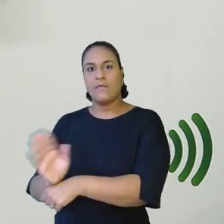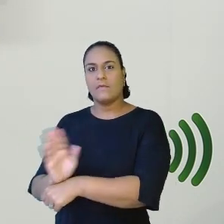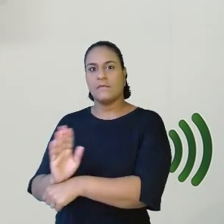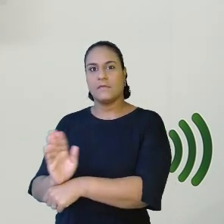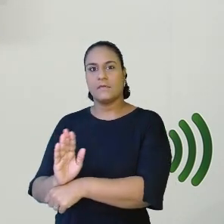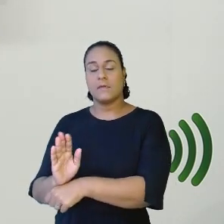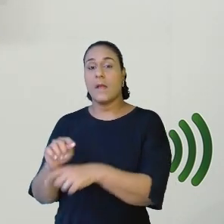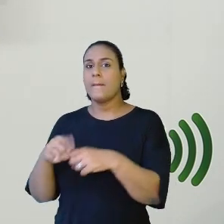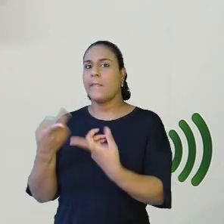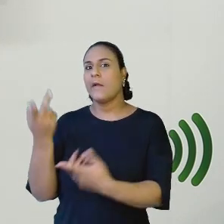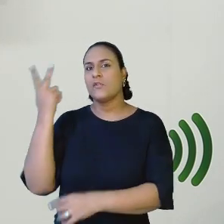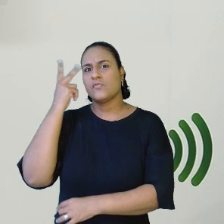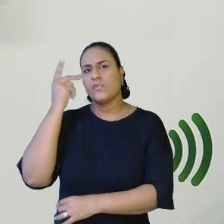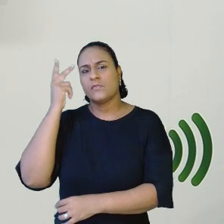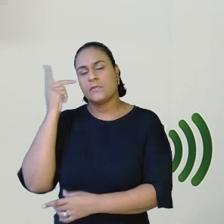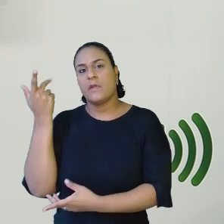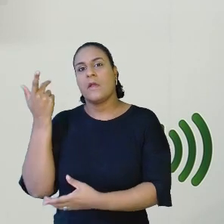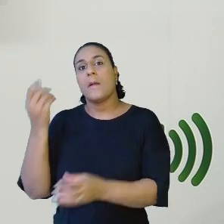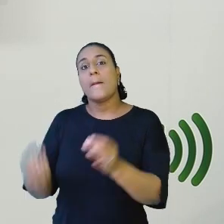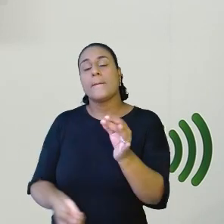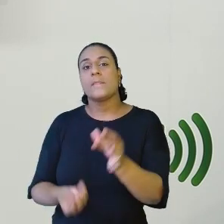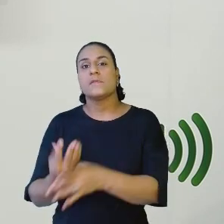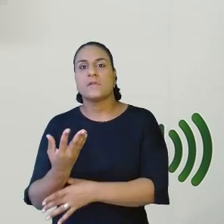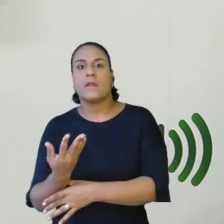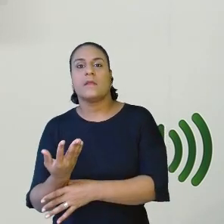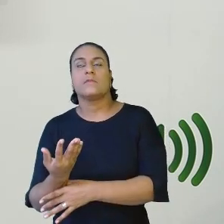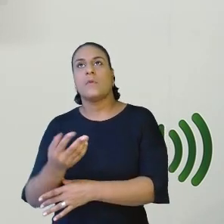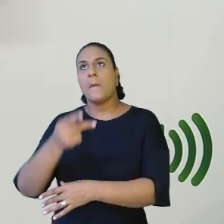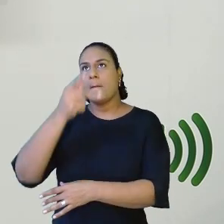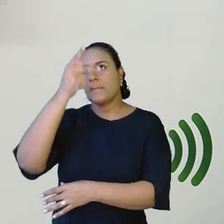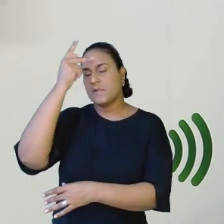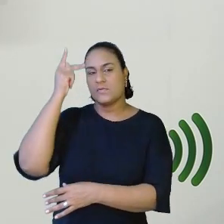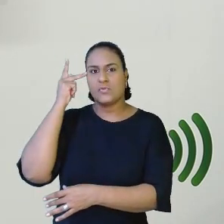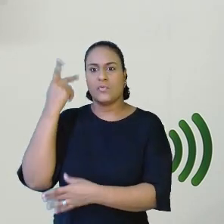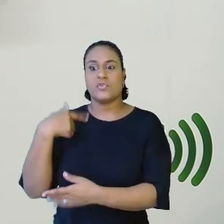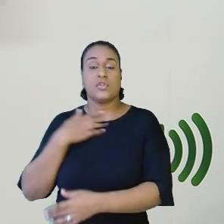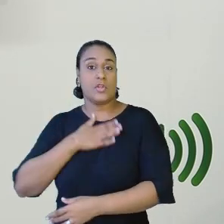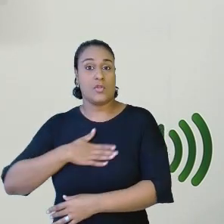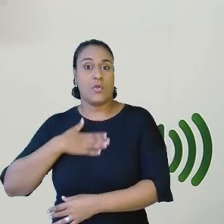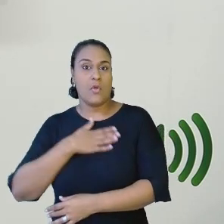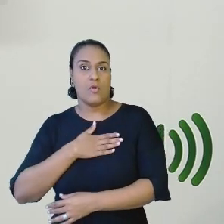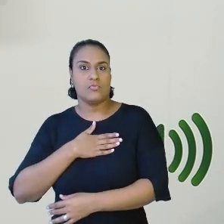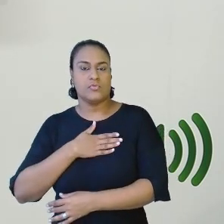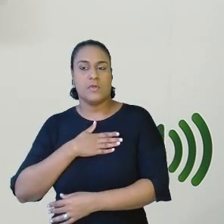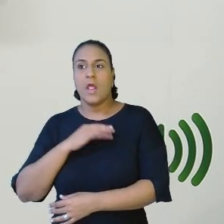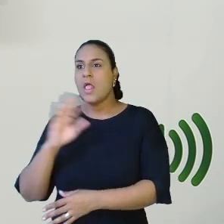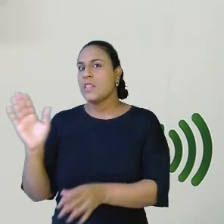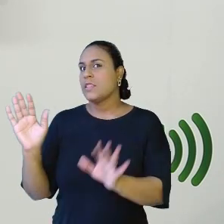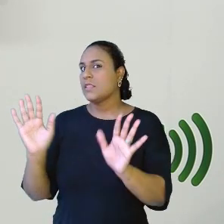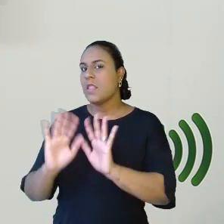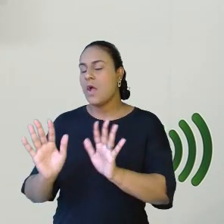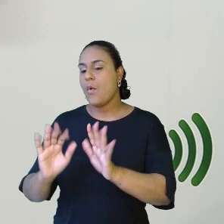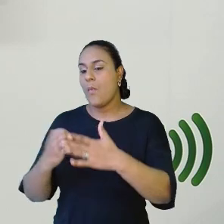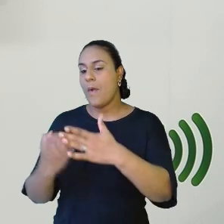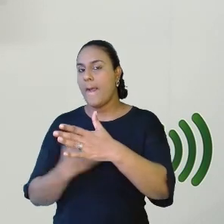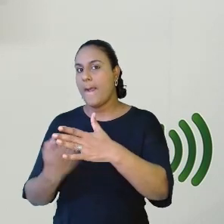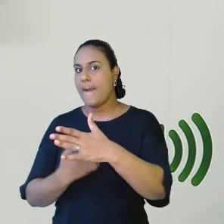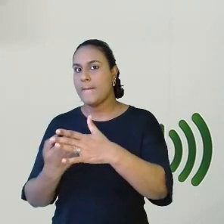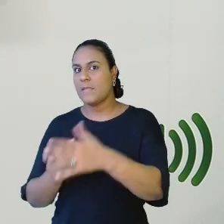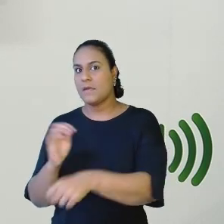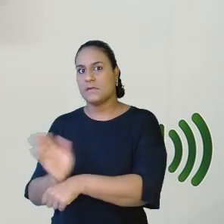entanto, ele é geralmente produzido por leigos ou fãs de cinemas, e não pela indústria, o que faz com que os aspectos